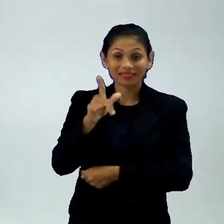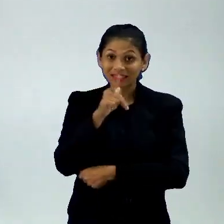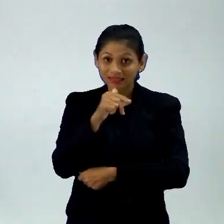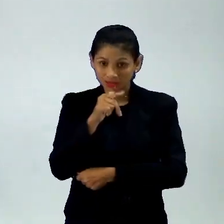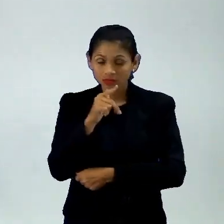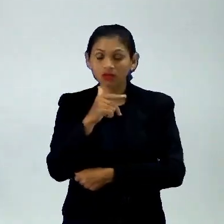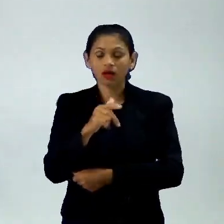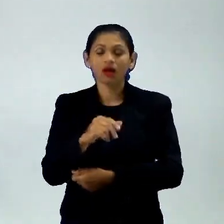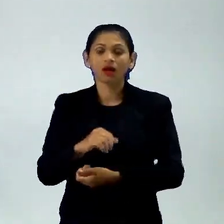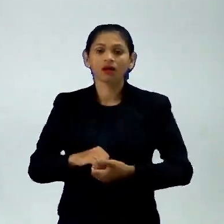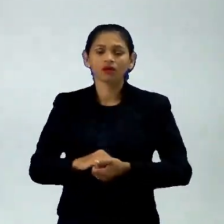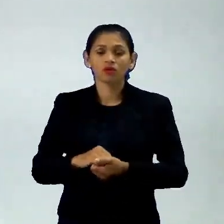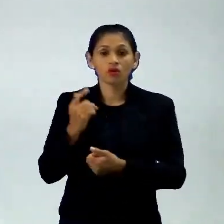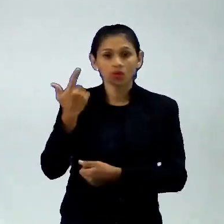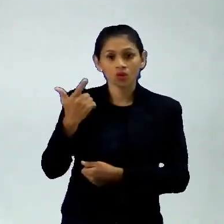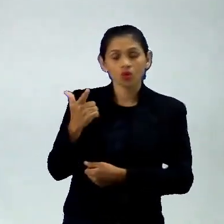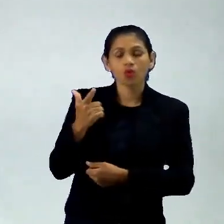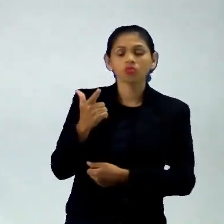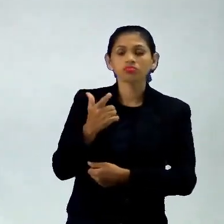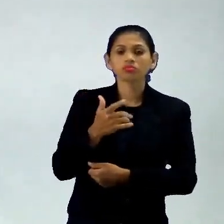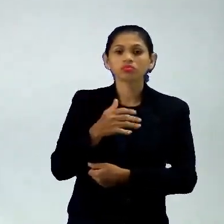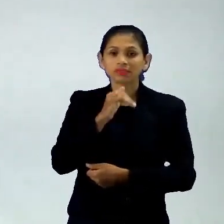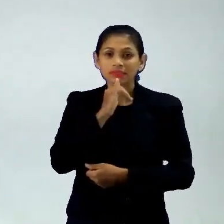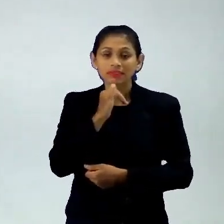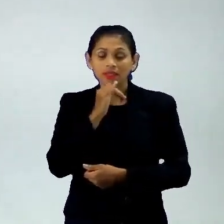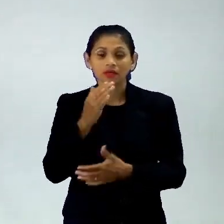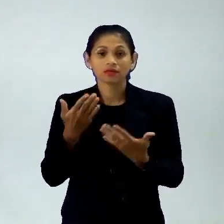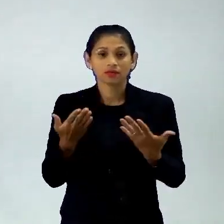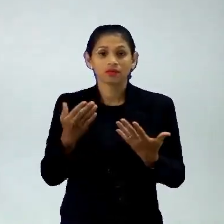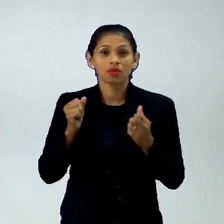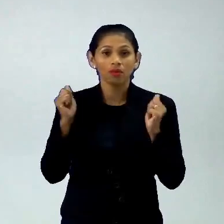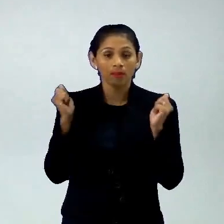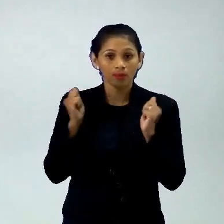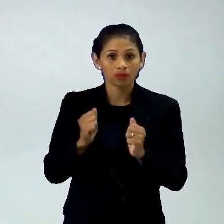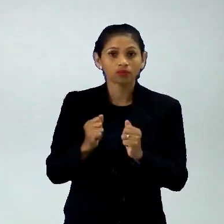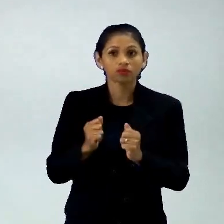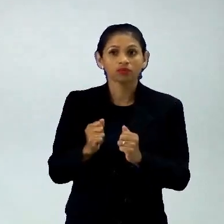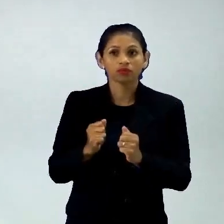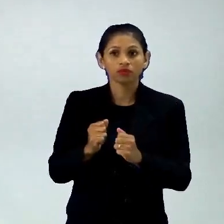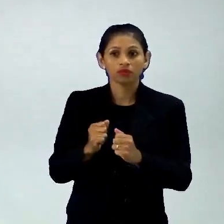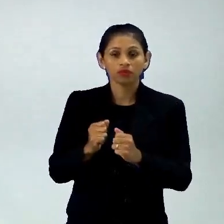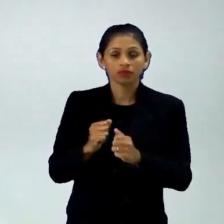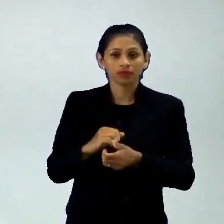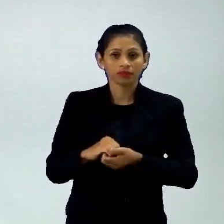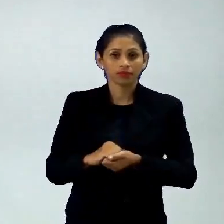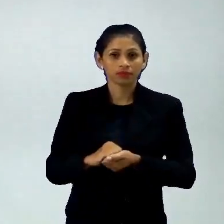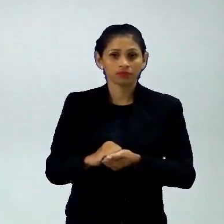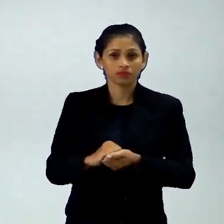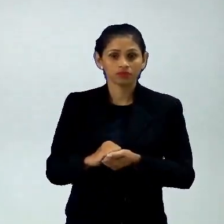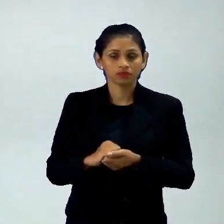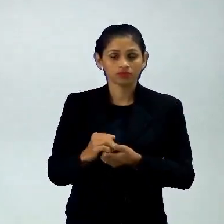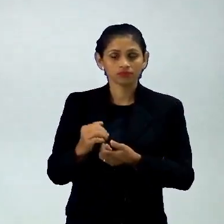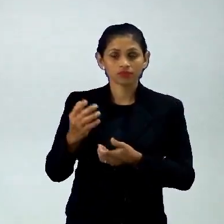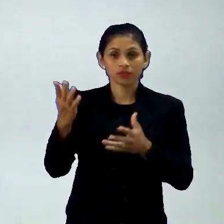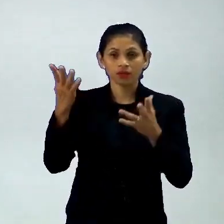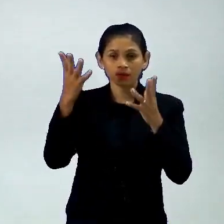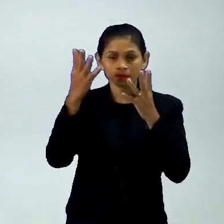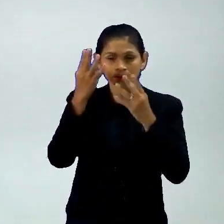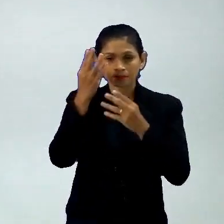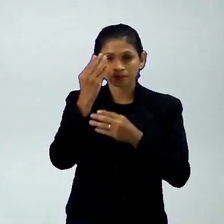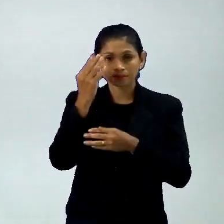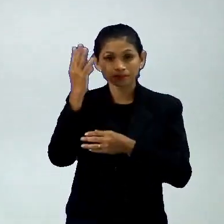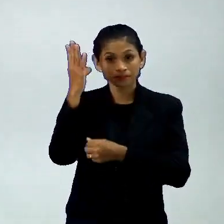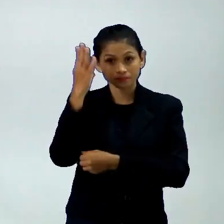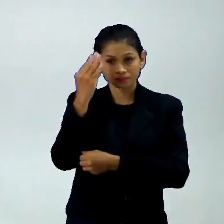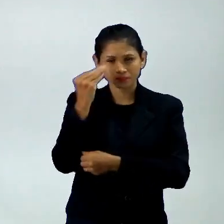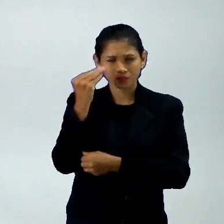você pode receber e nem percebe que está ligado aos sentidos, pode ser também a questão de fechar os olhos quando recebe um feixe de